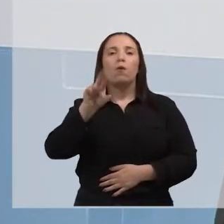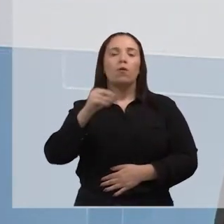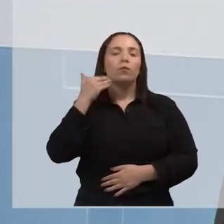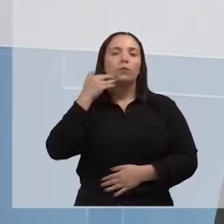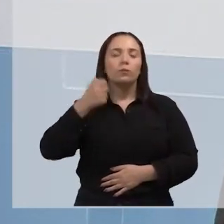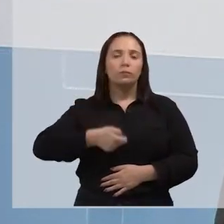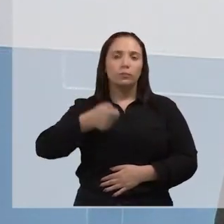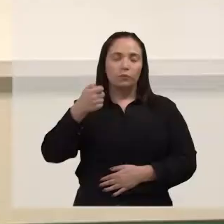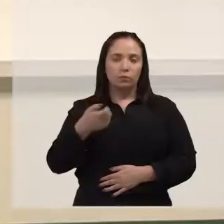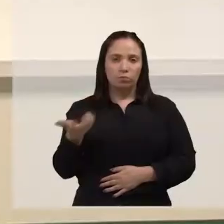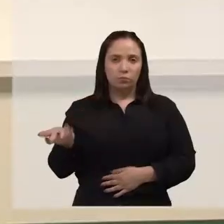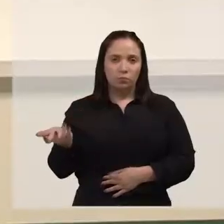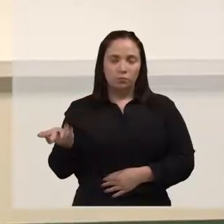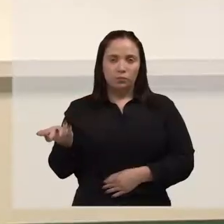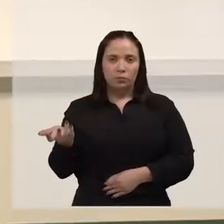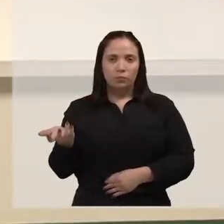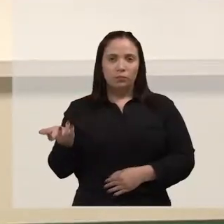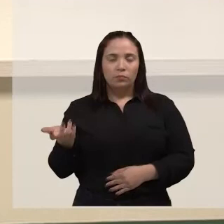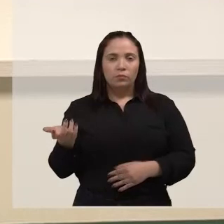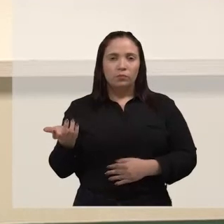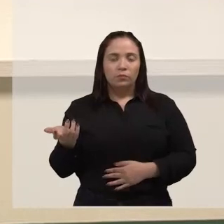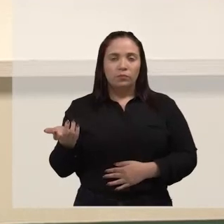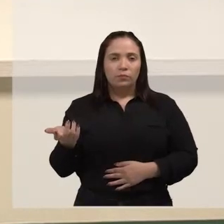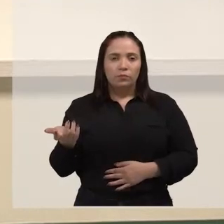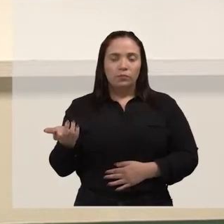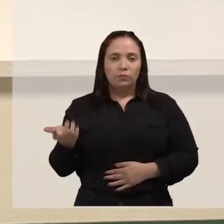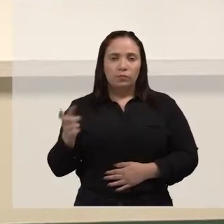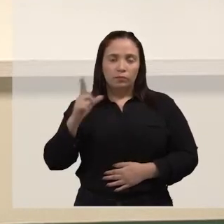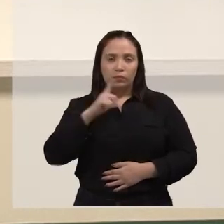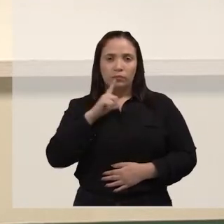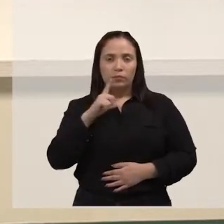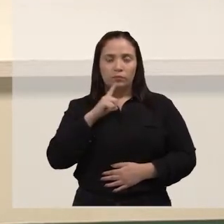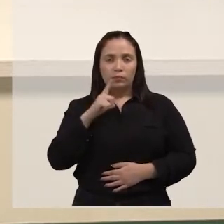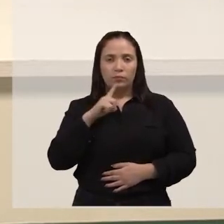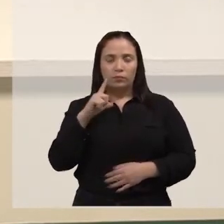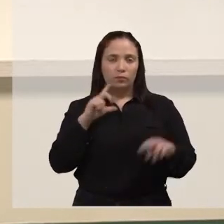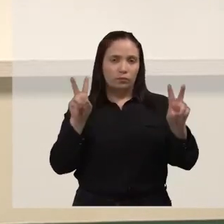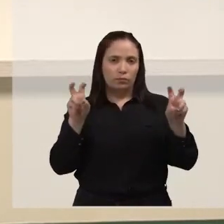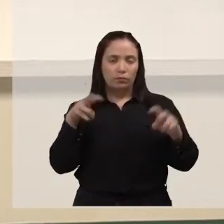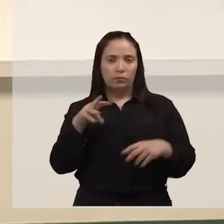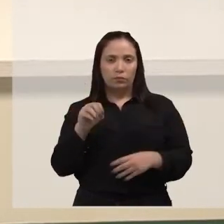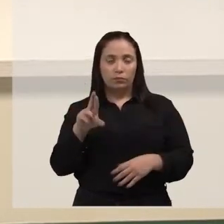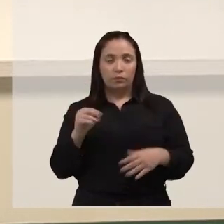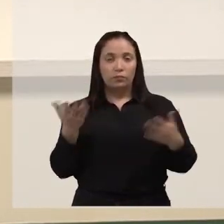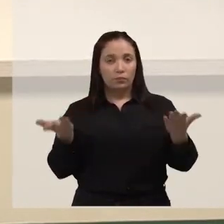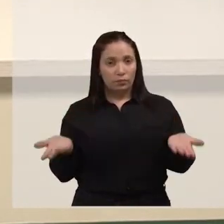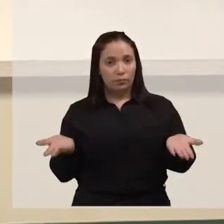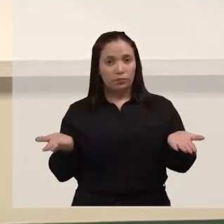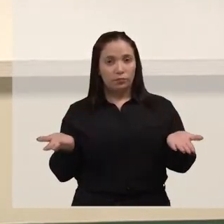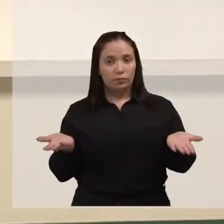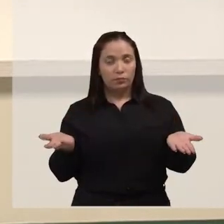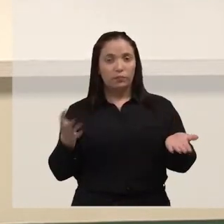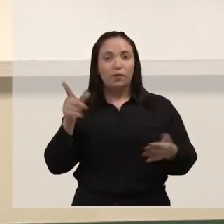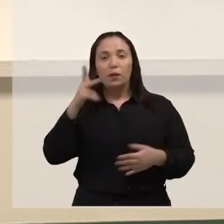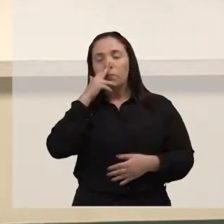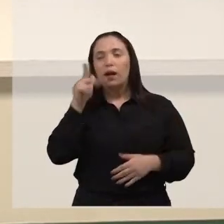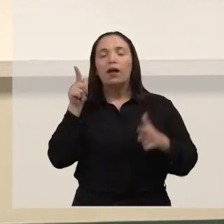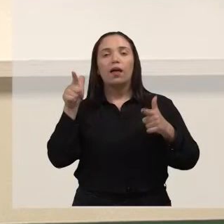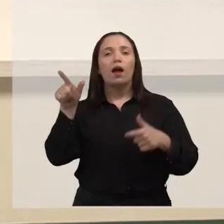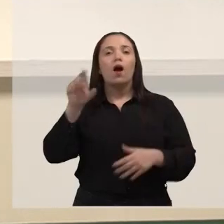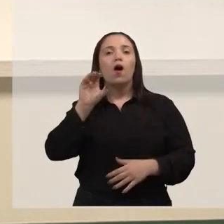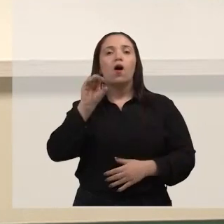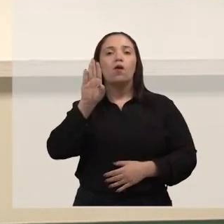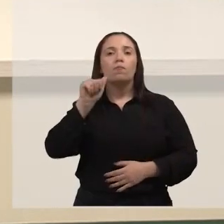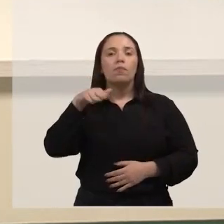uma candidatura que você pode dizer com a essência do Sérgio Moro. E a gente seria o nosso Barack Obama, né?